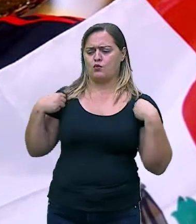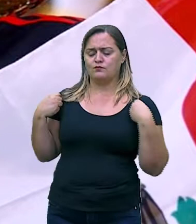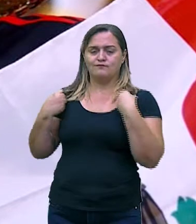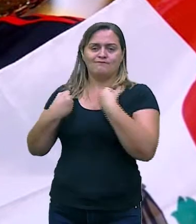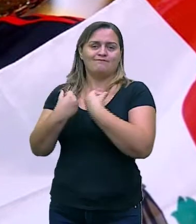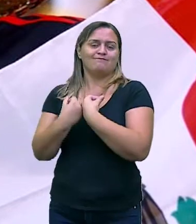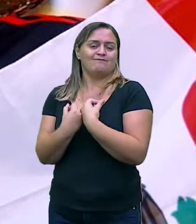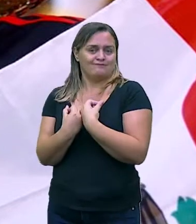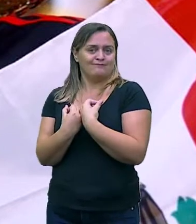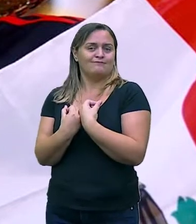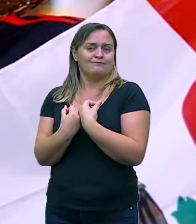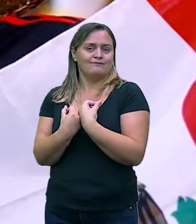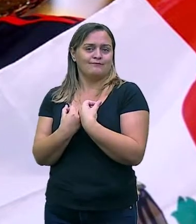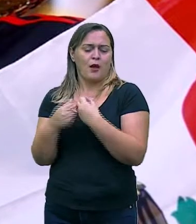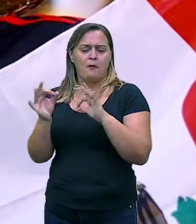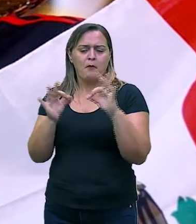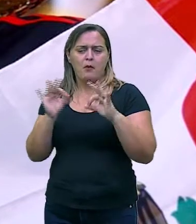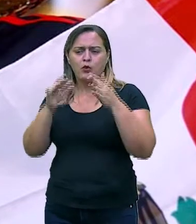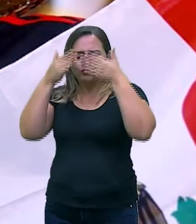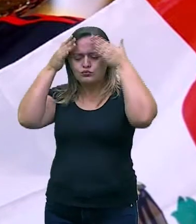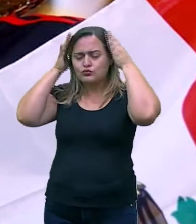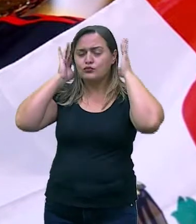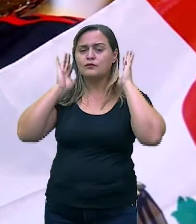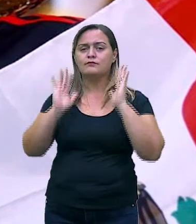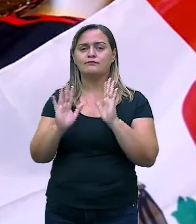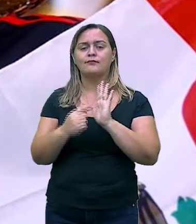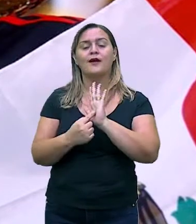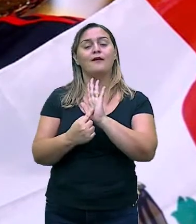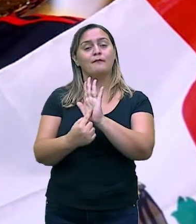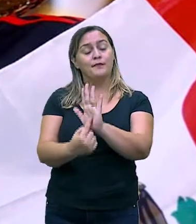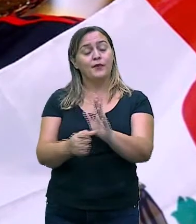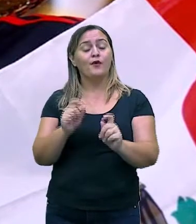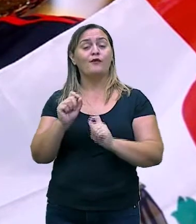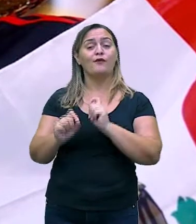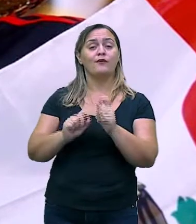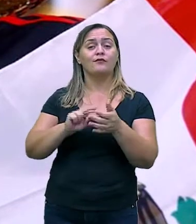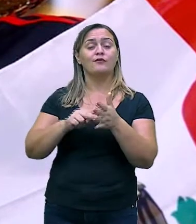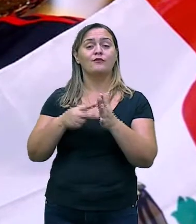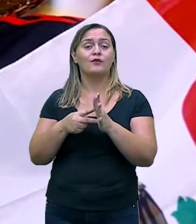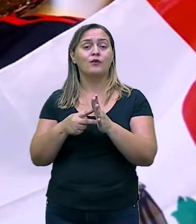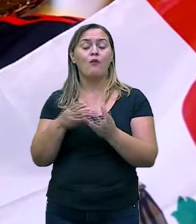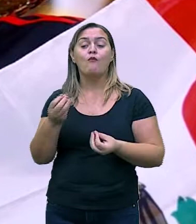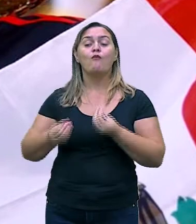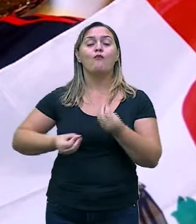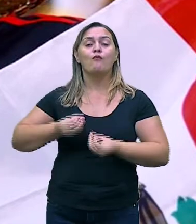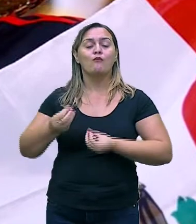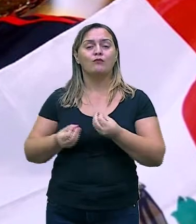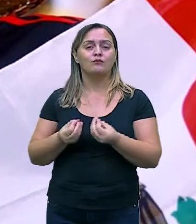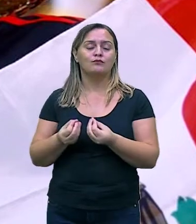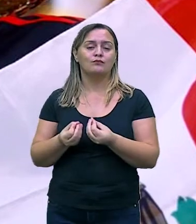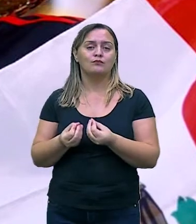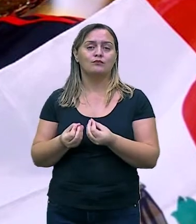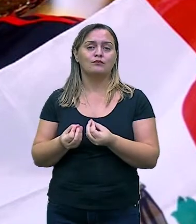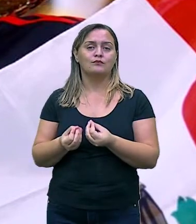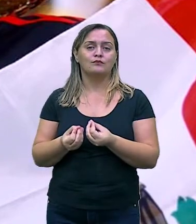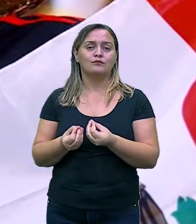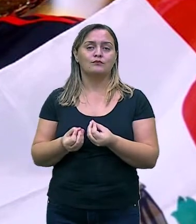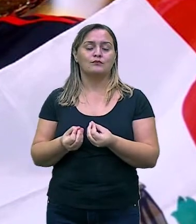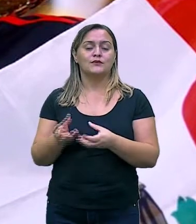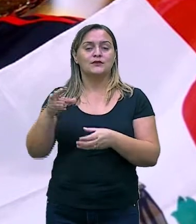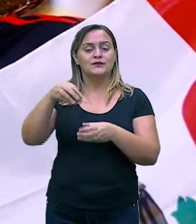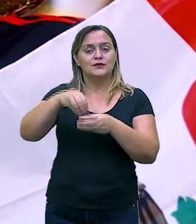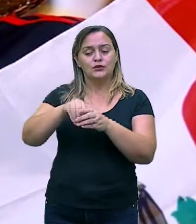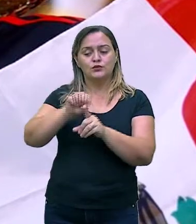se enfeitar, representava ali dentro a sua condição no meio do seu